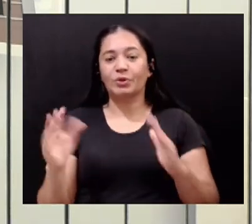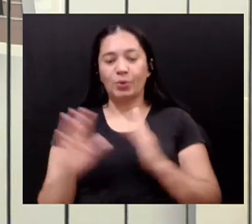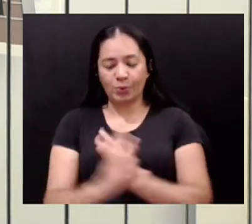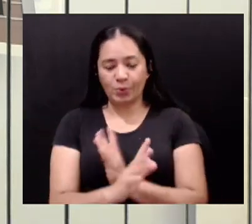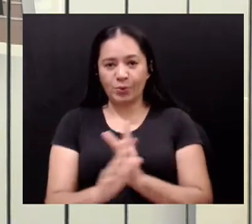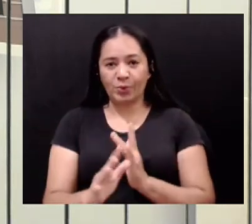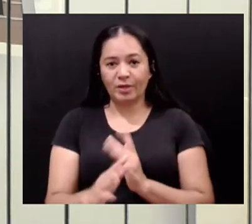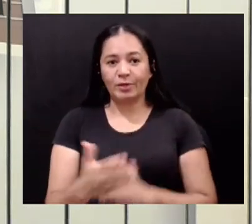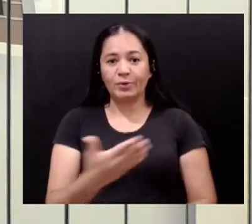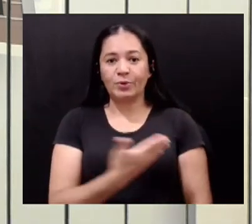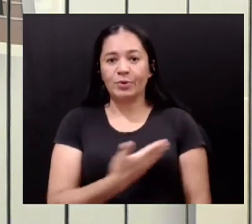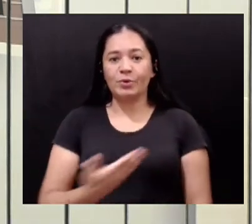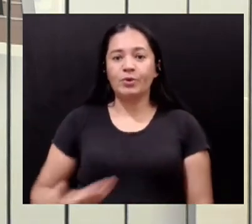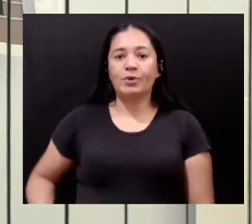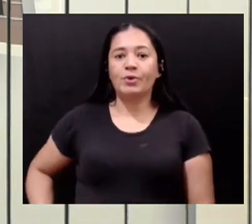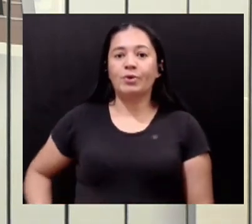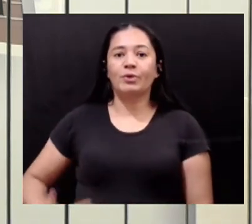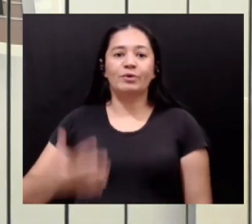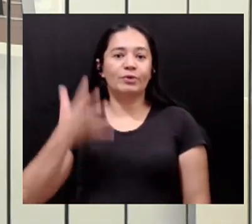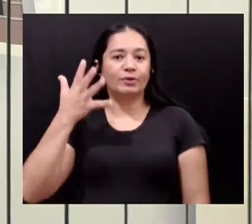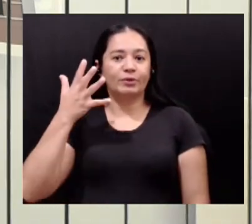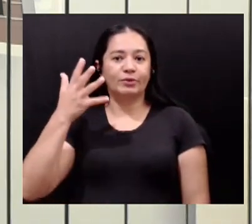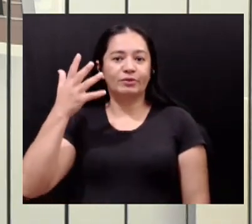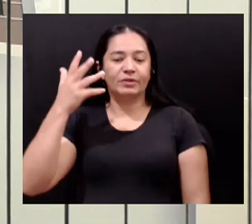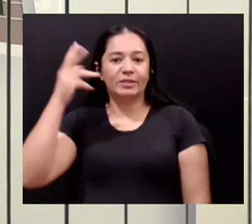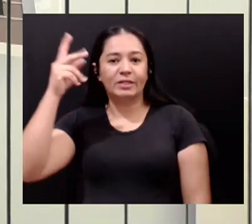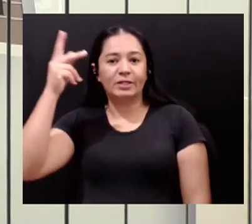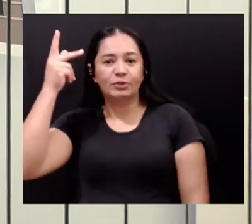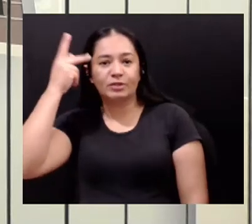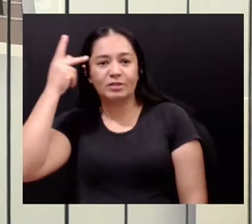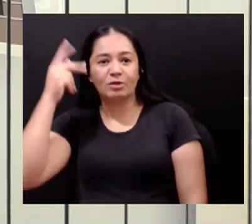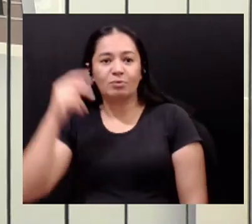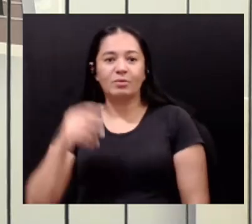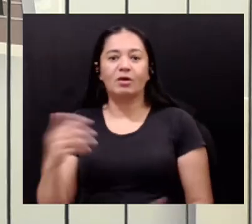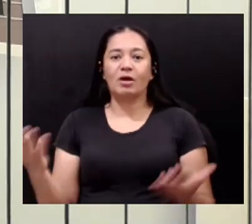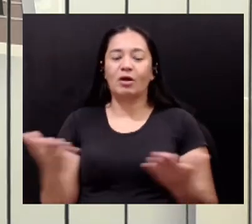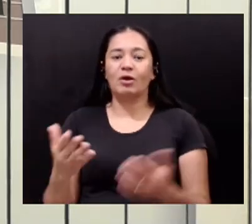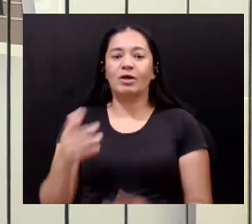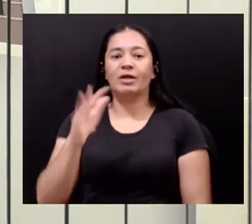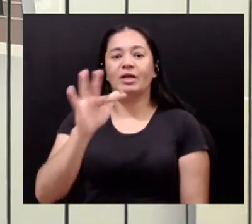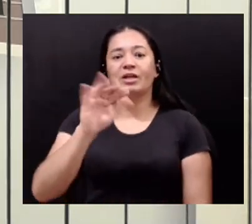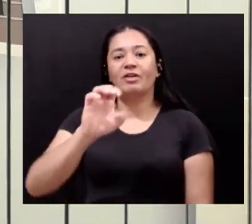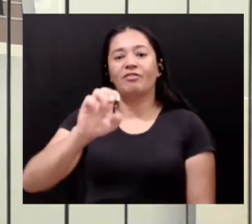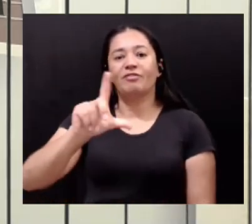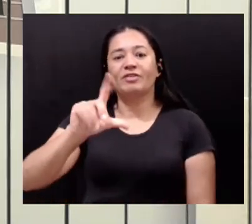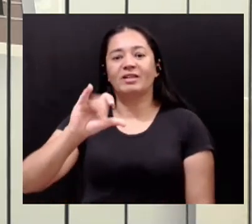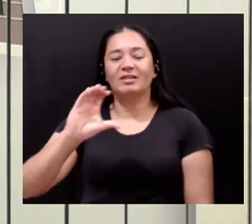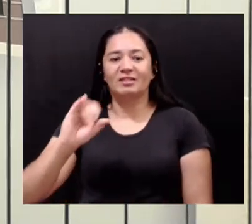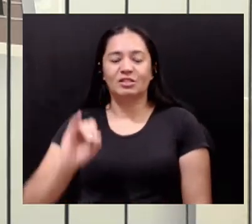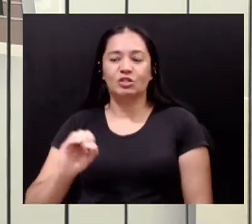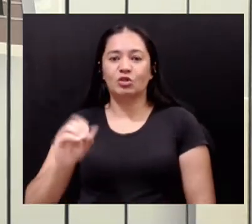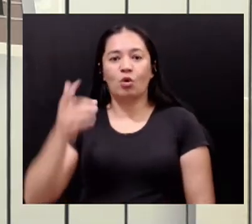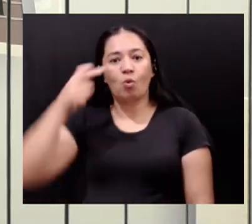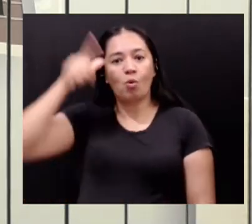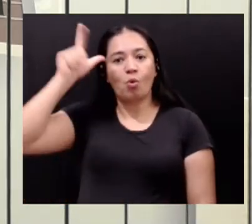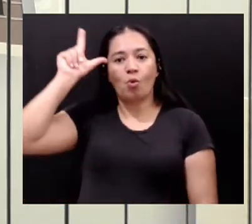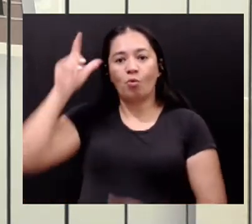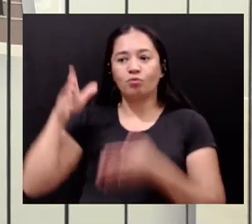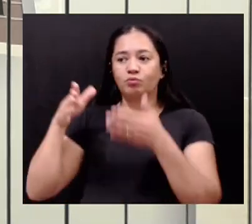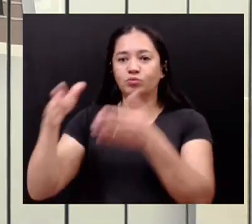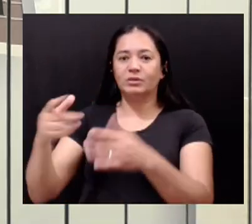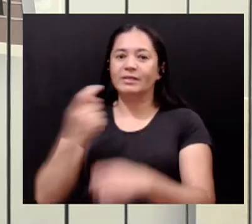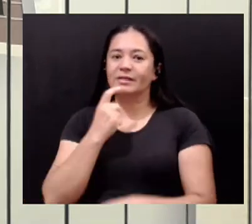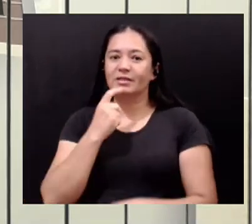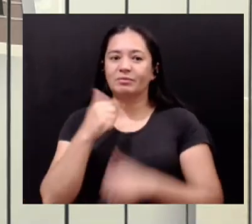em exercício, o Felício Ramute, esteve em Campinas na manhã de ontem para acompanhar a apresentação do